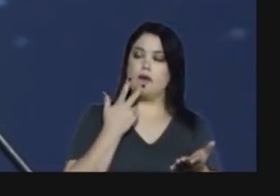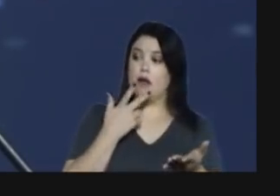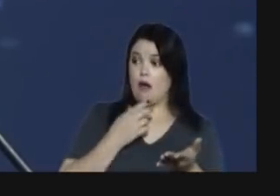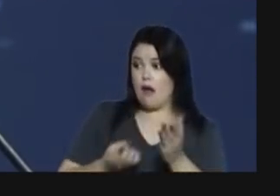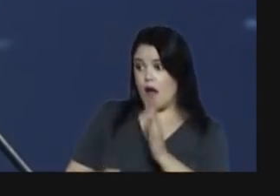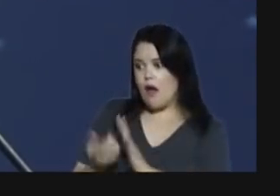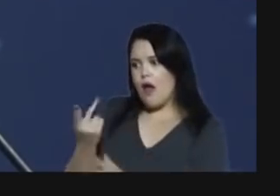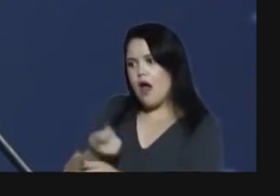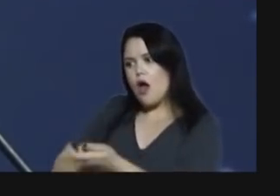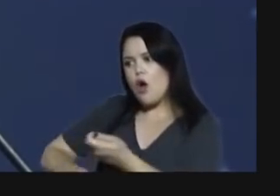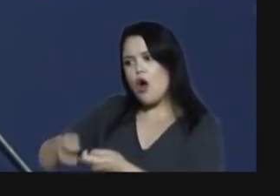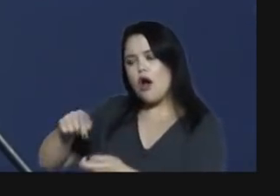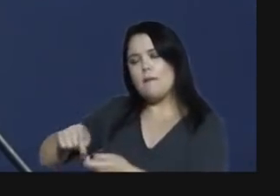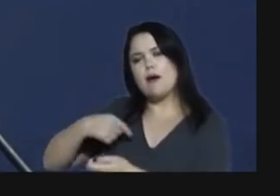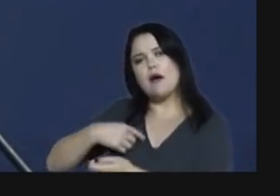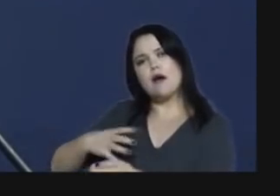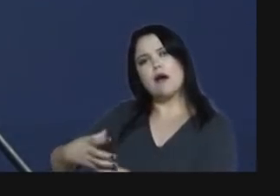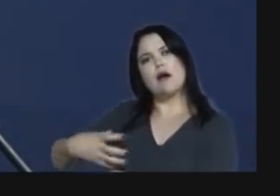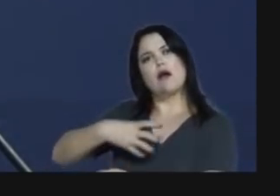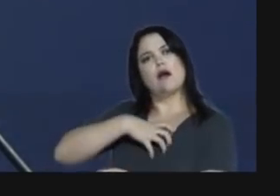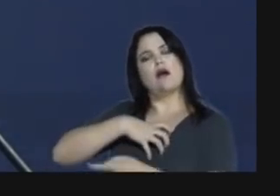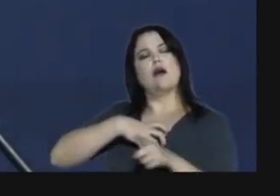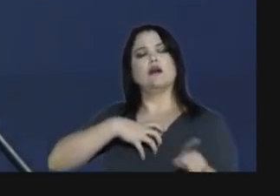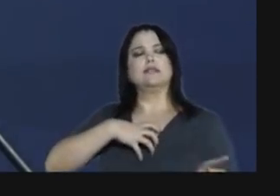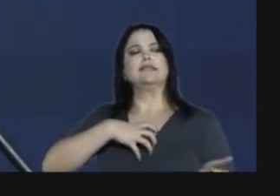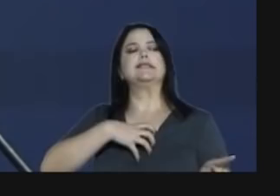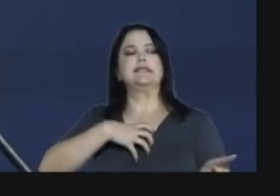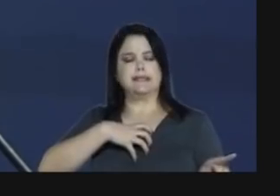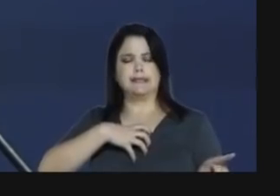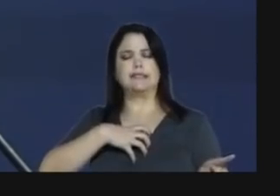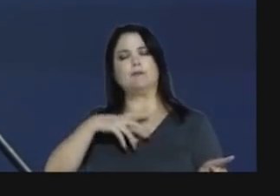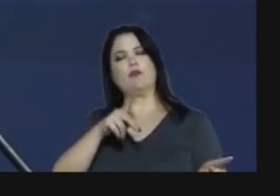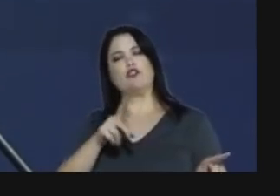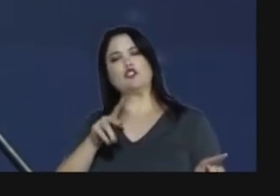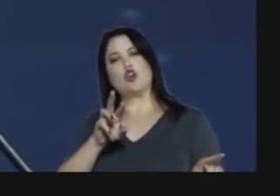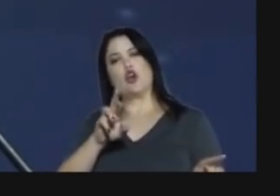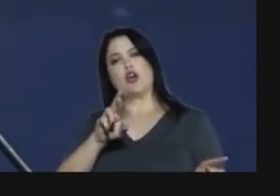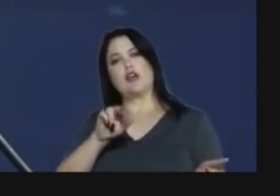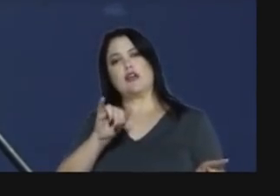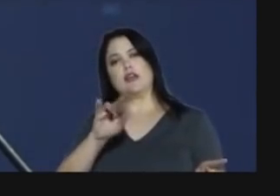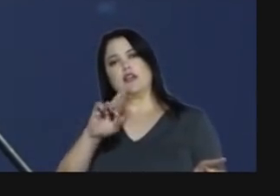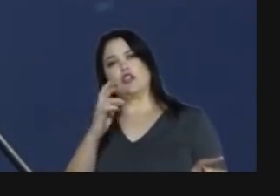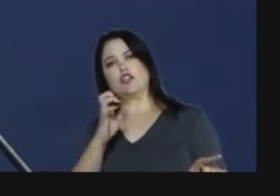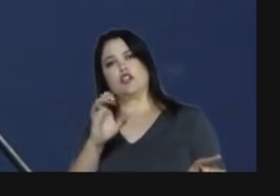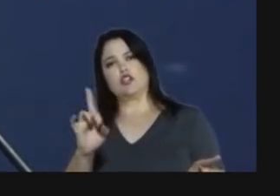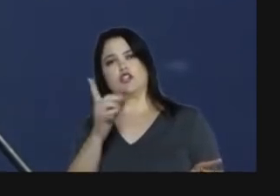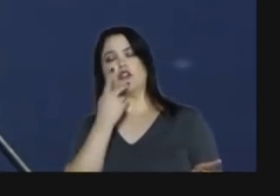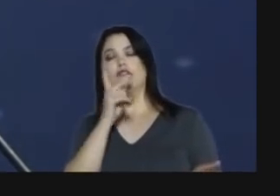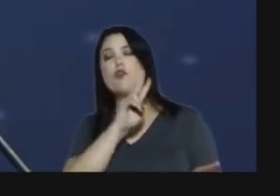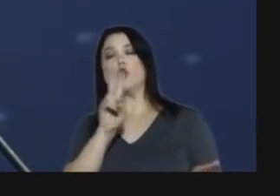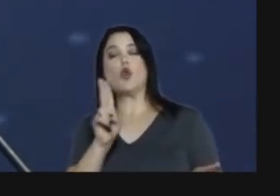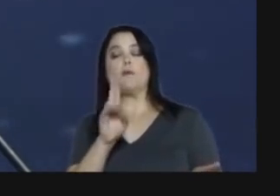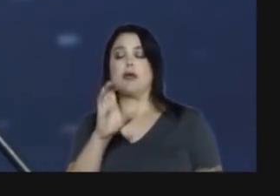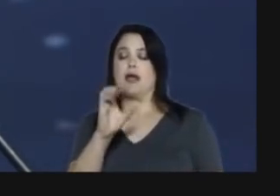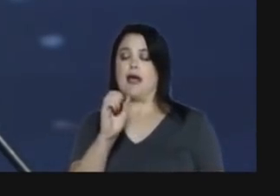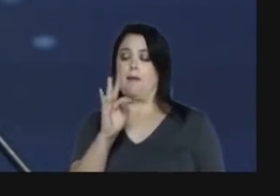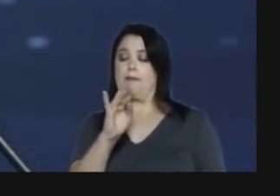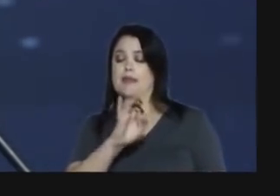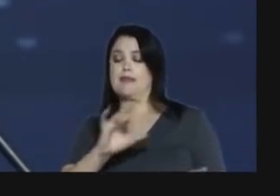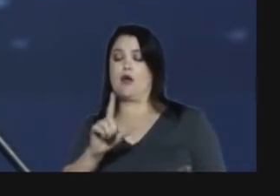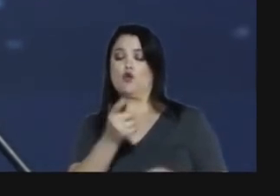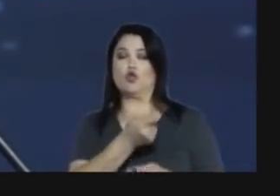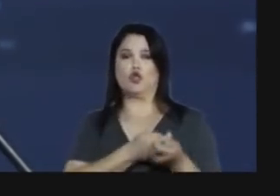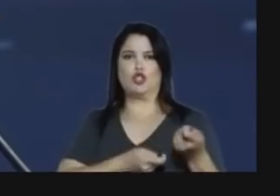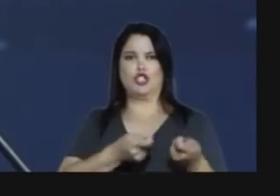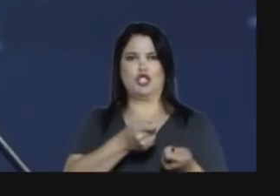economia comportamental Professor Richa a capital jurídico e sociológico capital jurídico